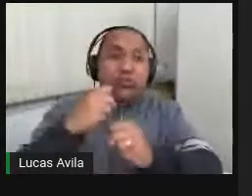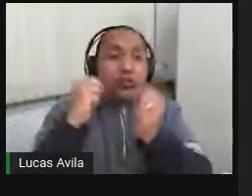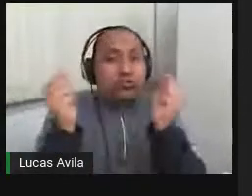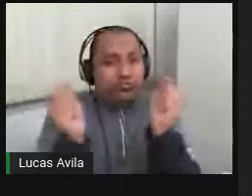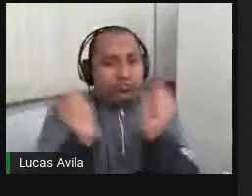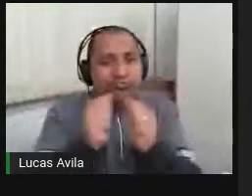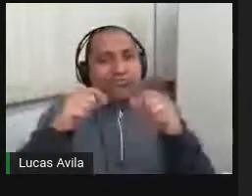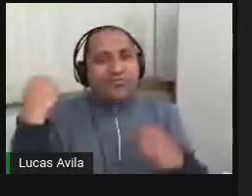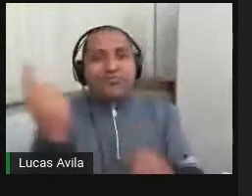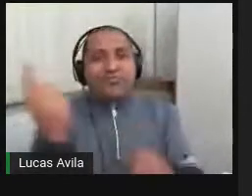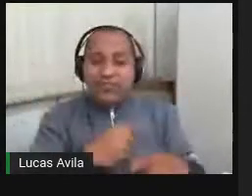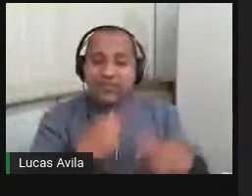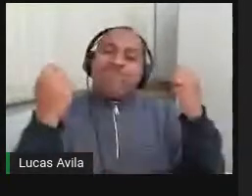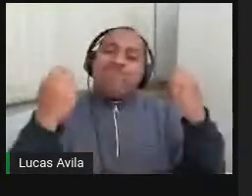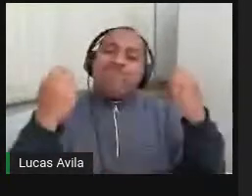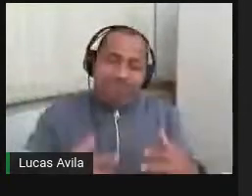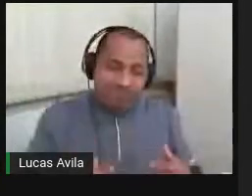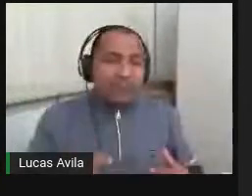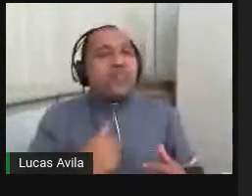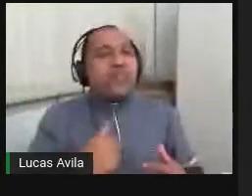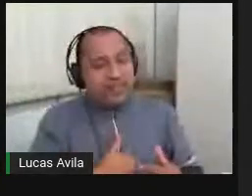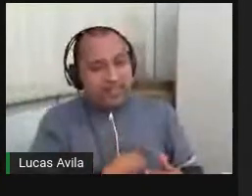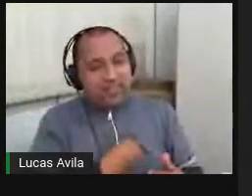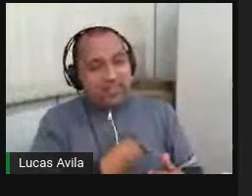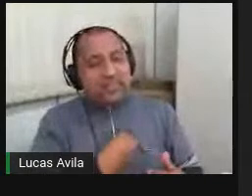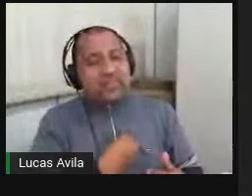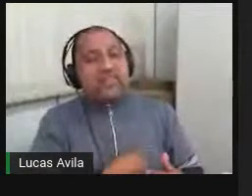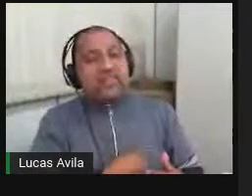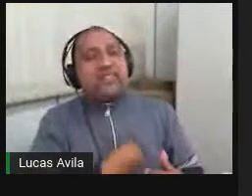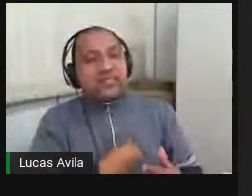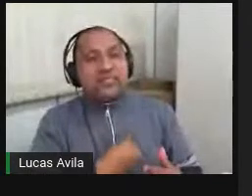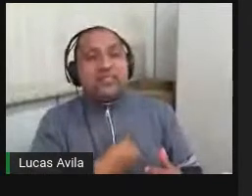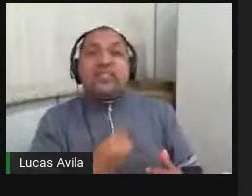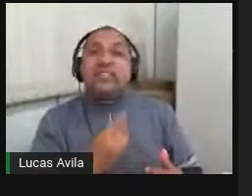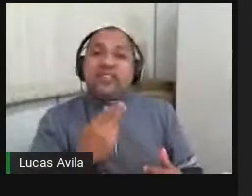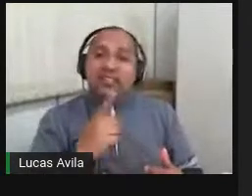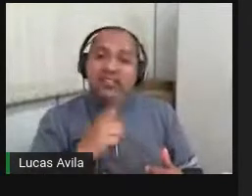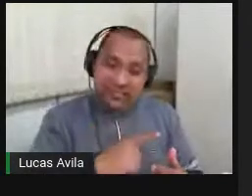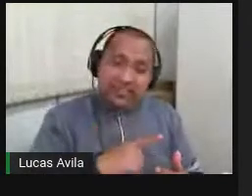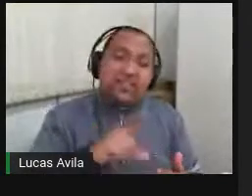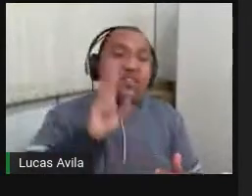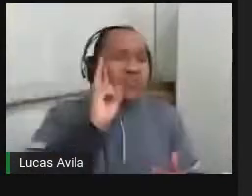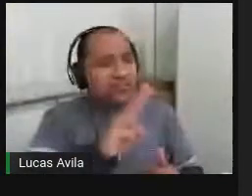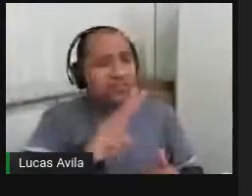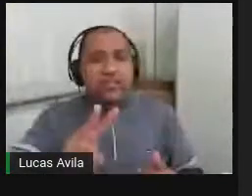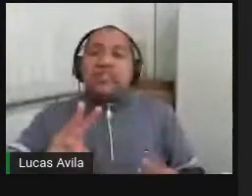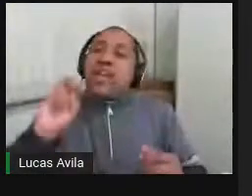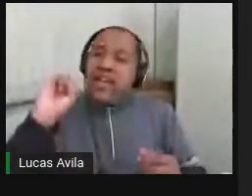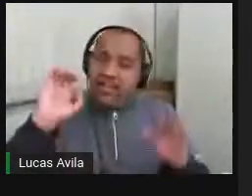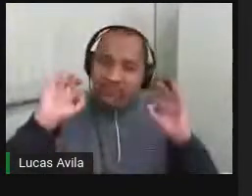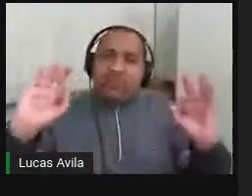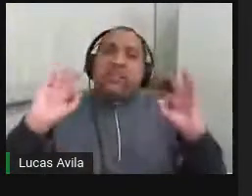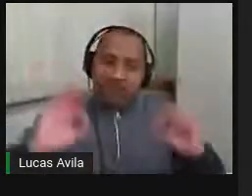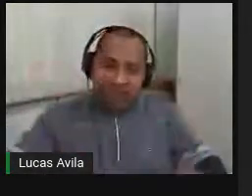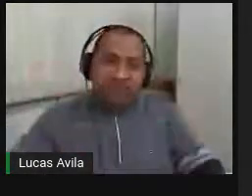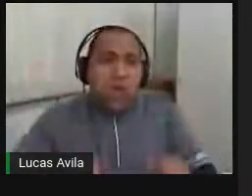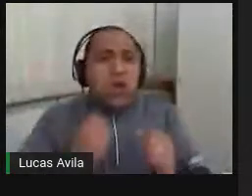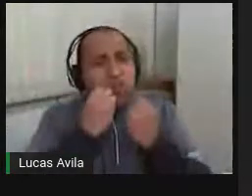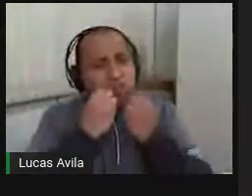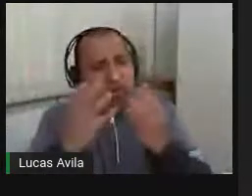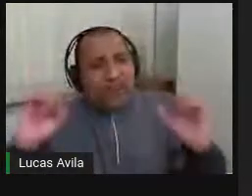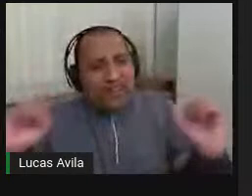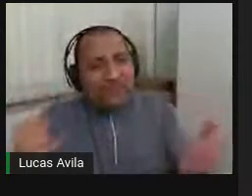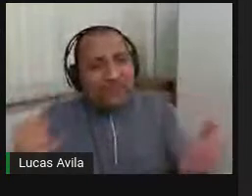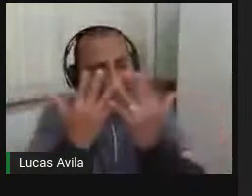dizer que o que viveram e o que viram foi algo bárbaro. Uma boa solenidade para todos